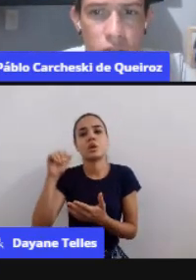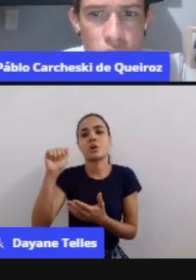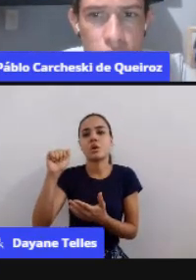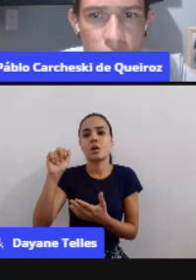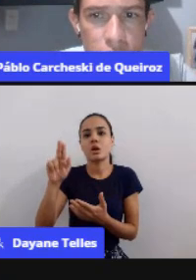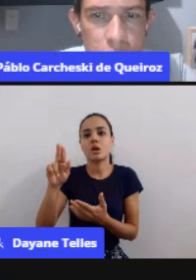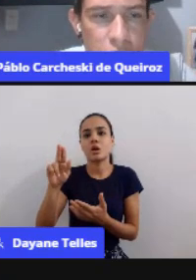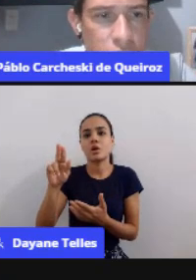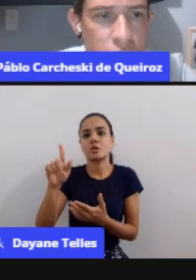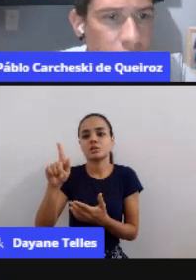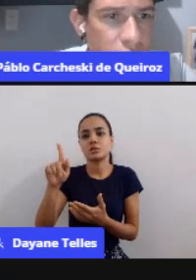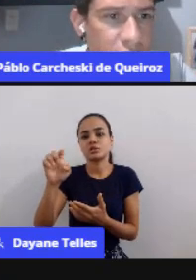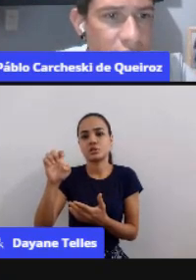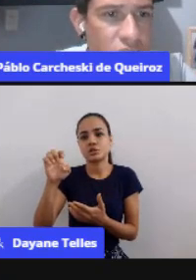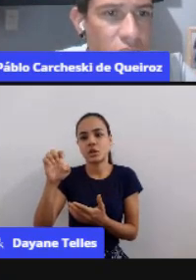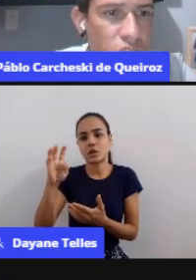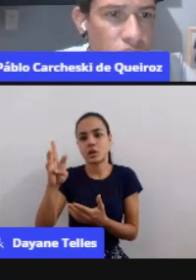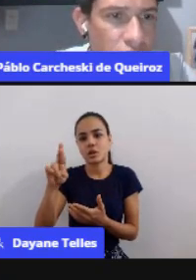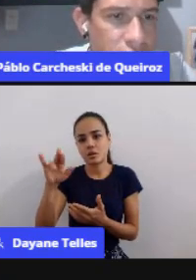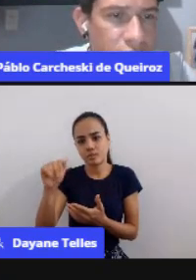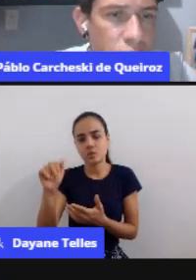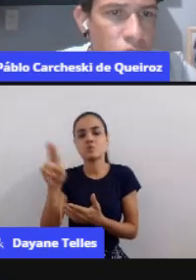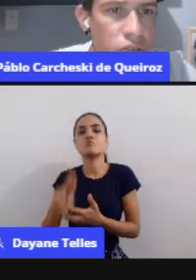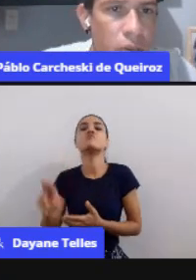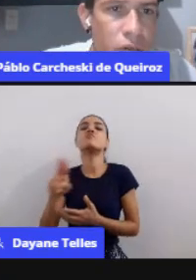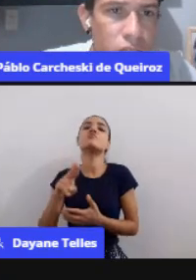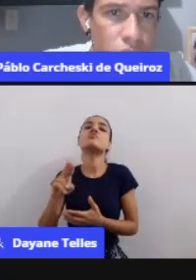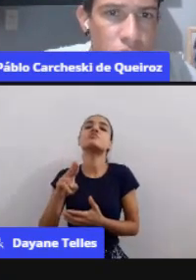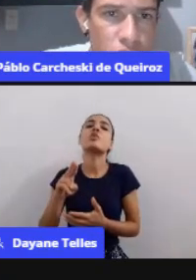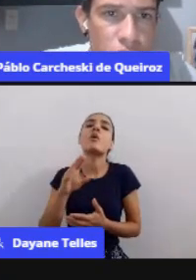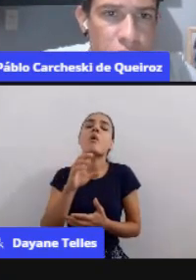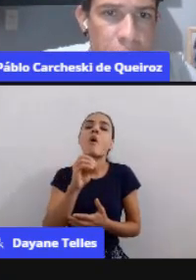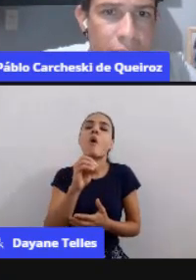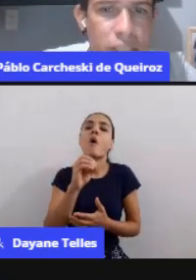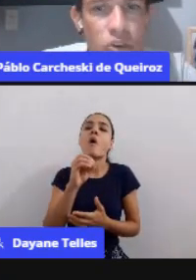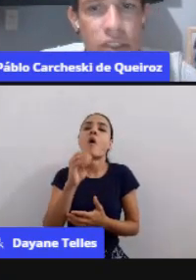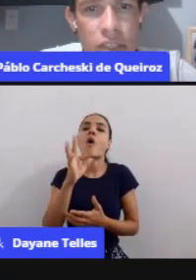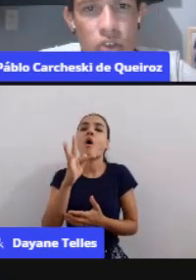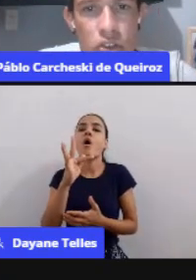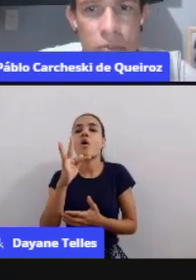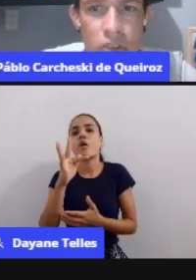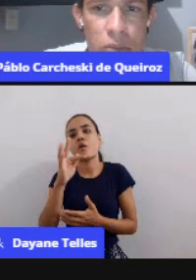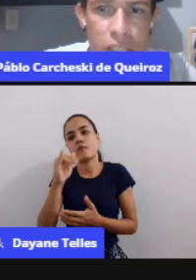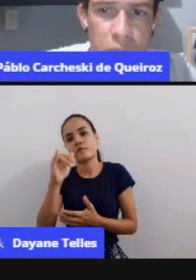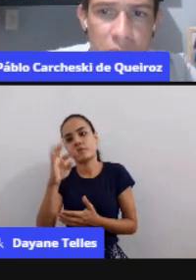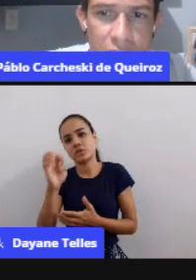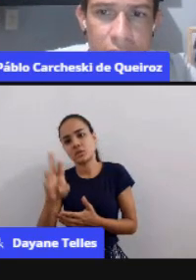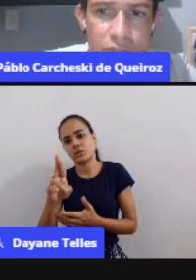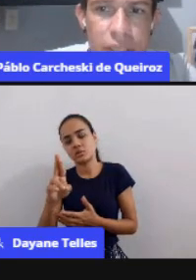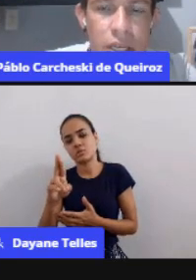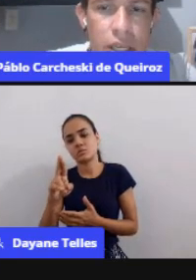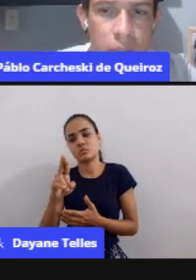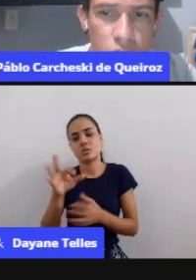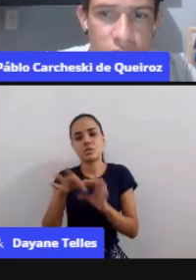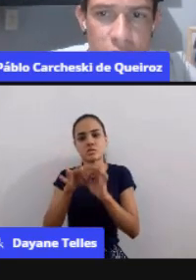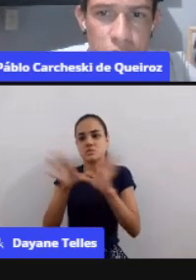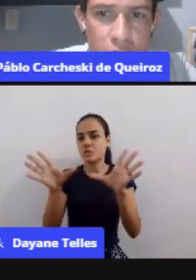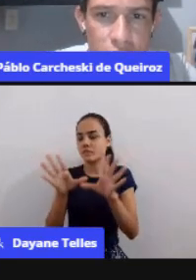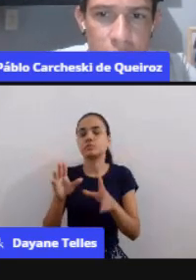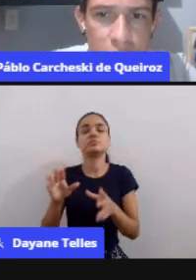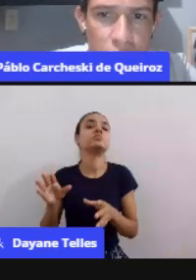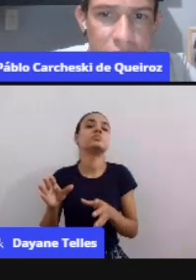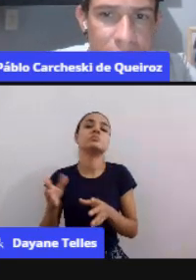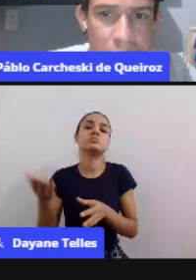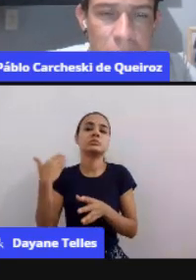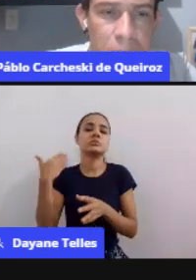livre, né? Quando nós estávamos em sala de aula, a gente utilizava muito nos laboratórios de informática, ou até no nosso computador mesmo, levava e mostrava